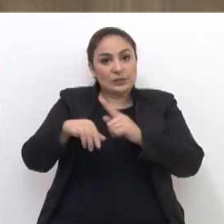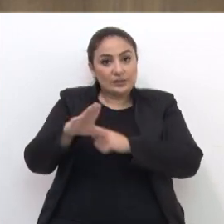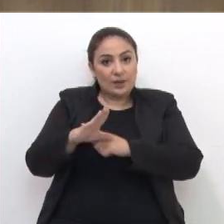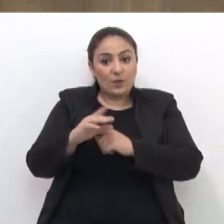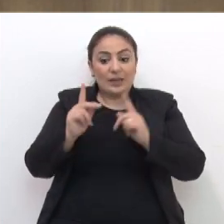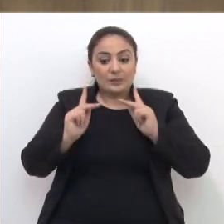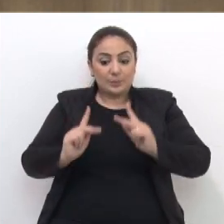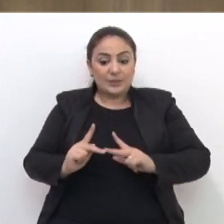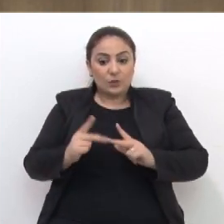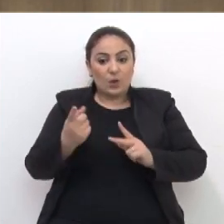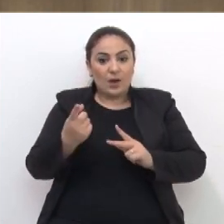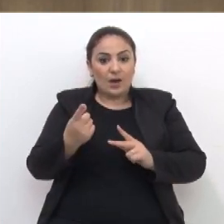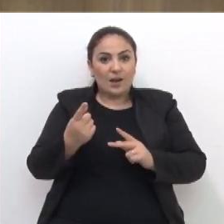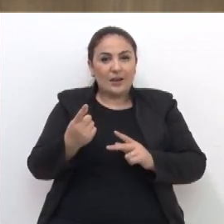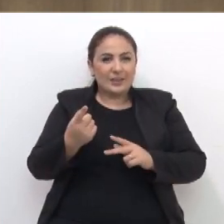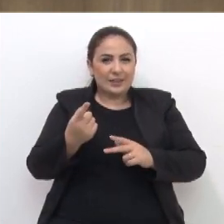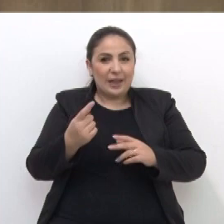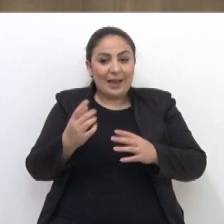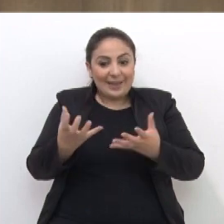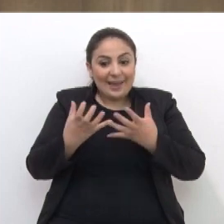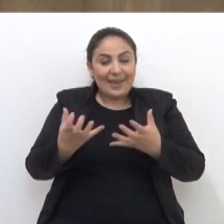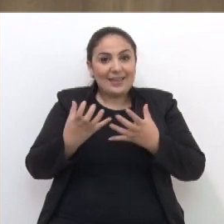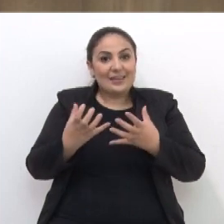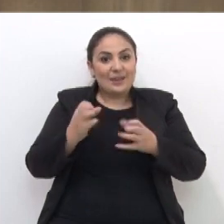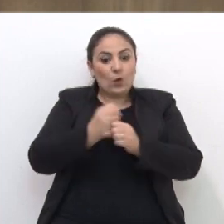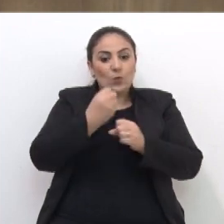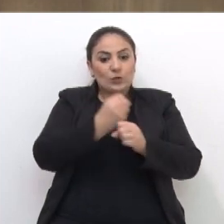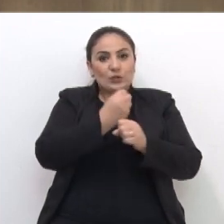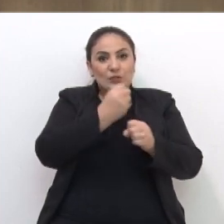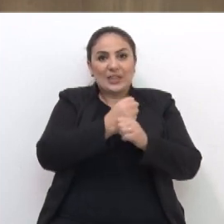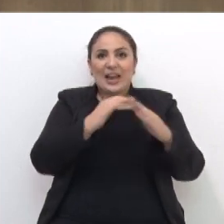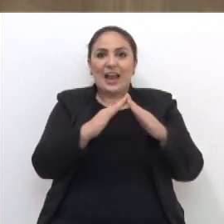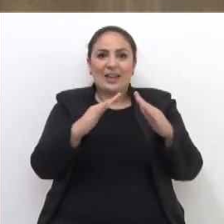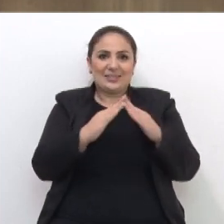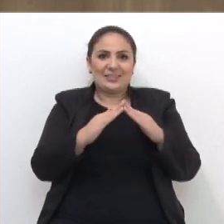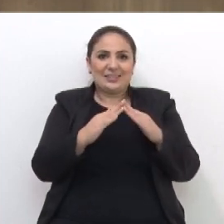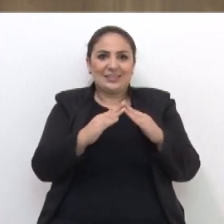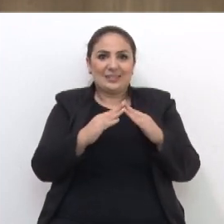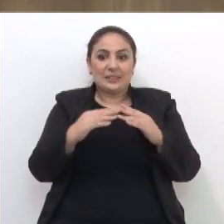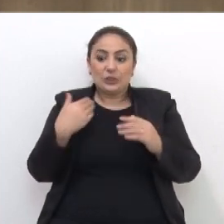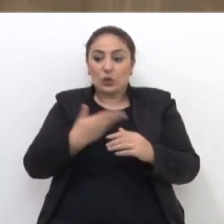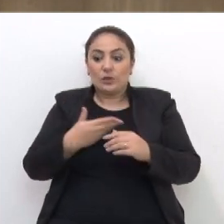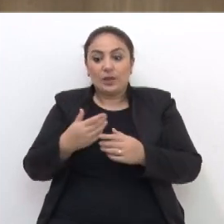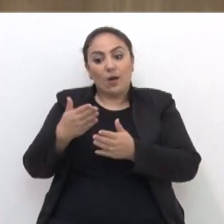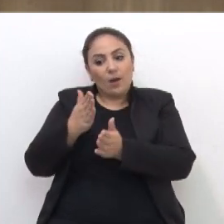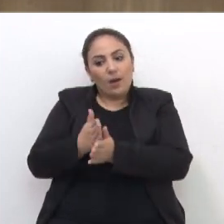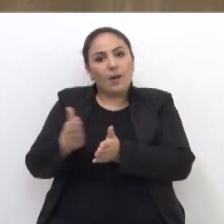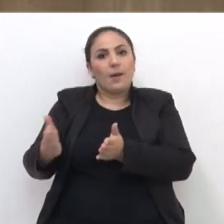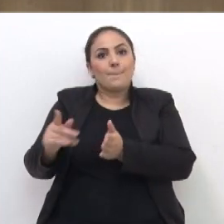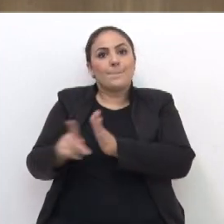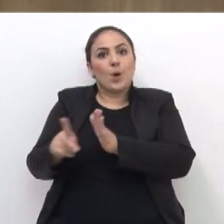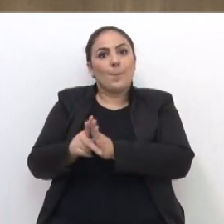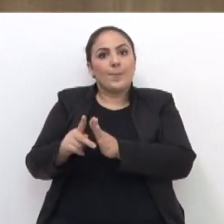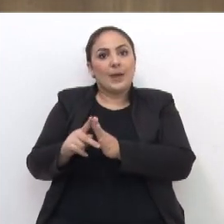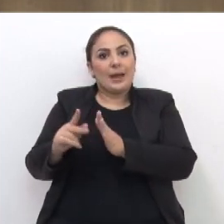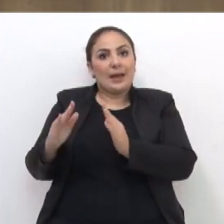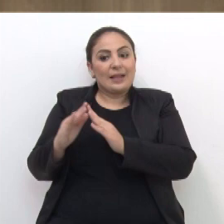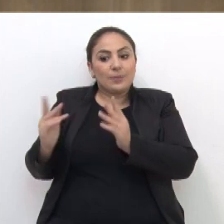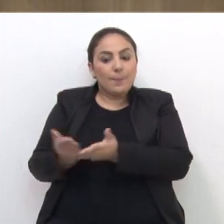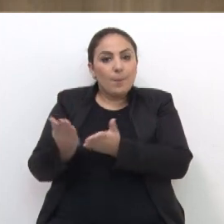nós vamos olhar com todo carinho e certamente Passo Fundo dará um passo muito grande,